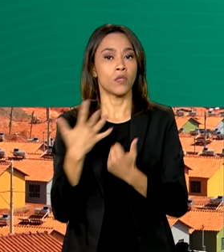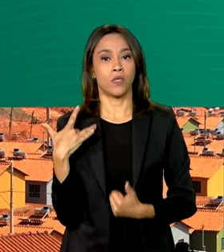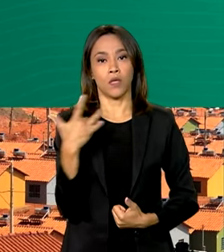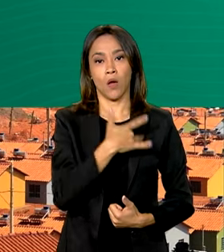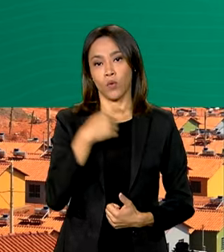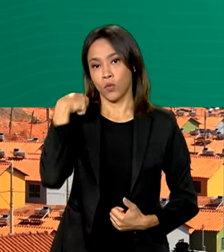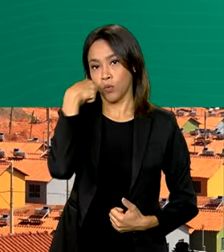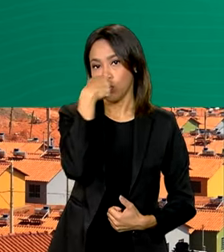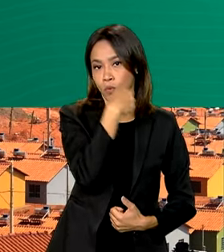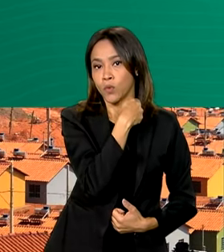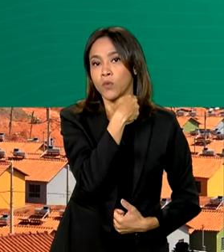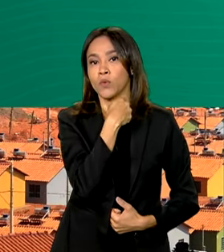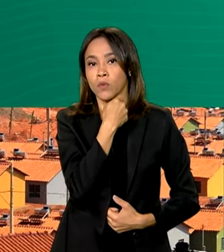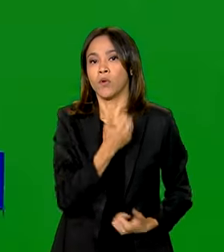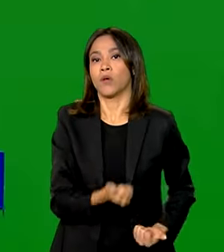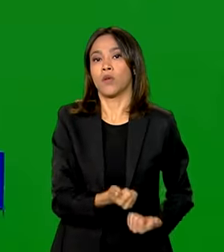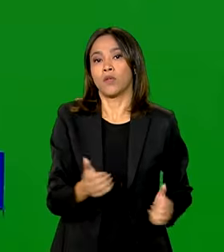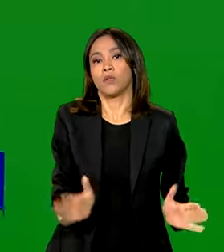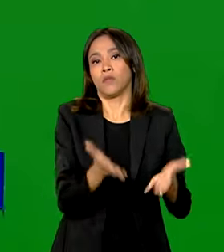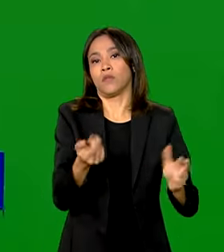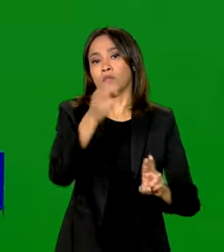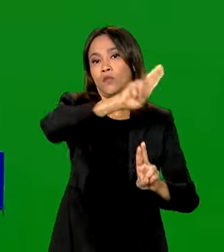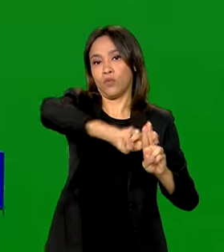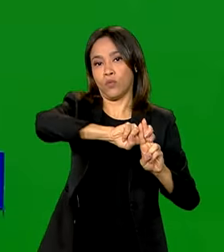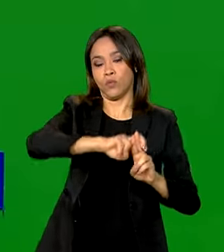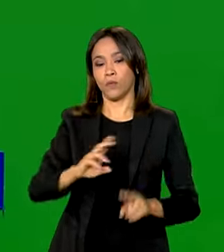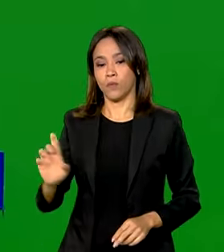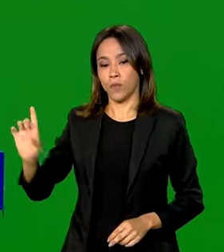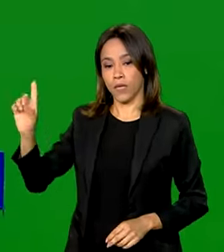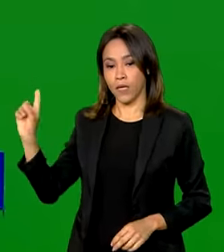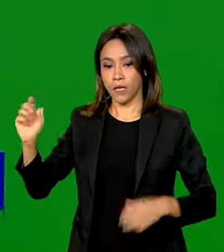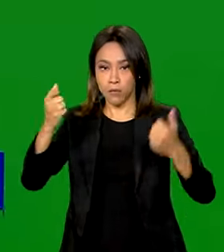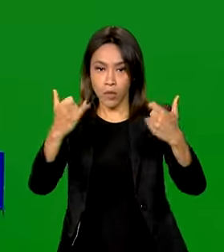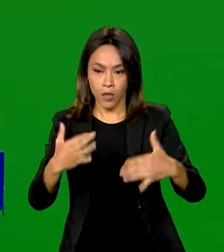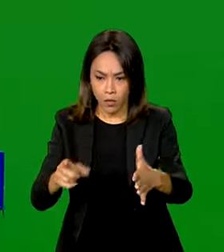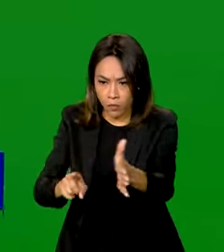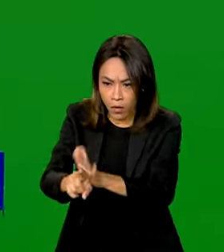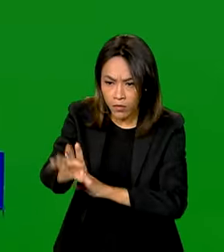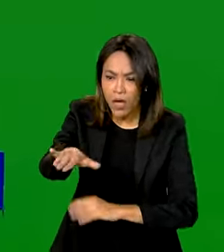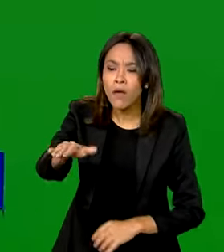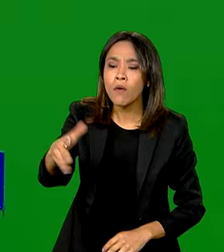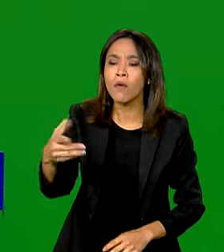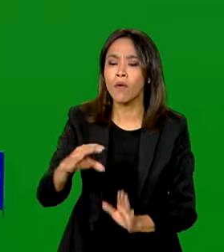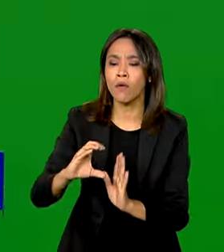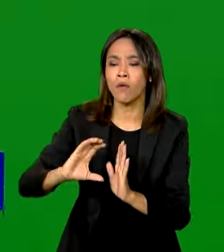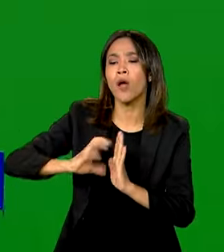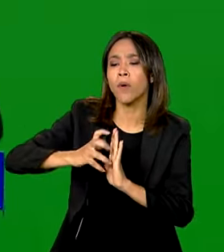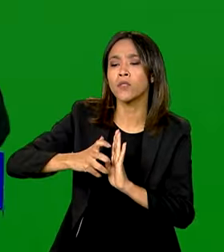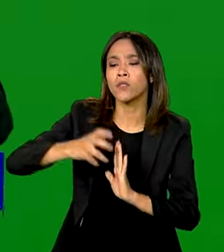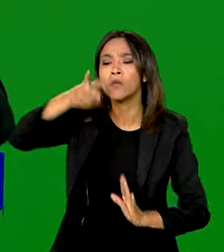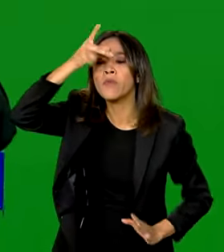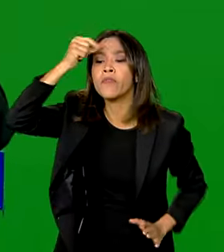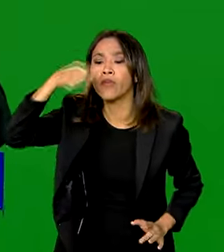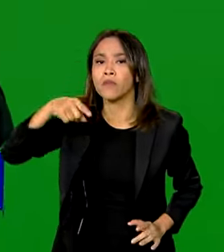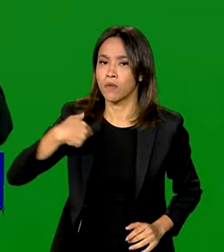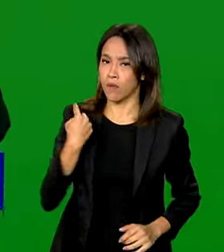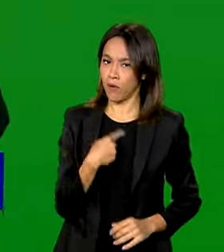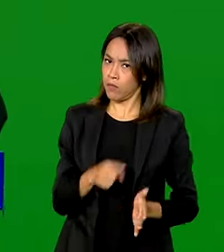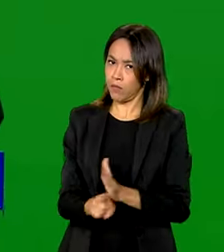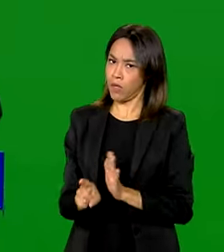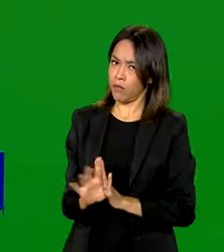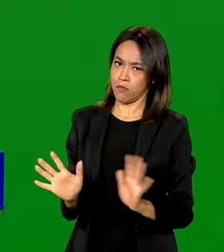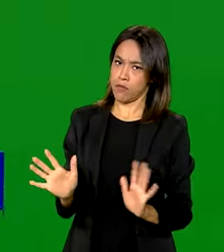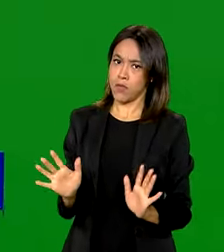âmbito do Sistema Único de Saúde. A gente não pergunta de que partido é o prefeito, a gente não pergunta só de que